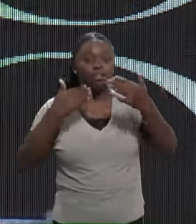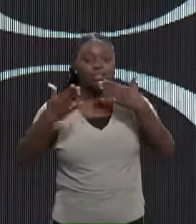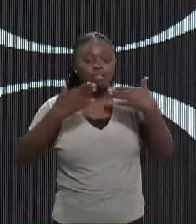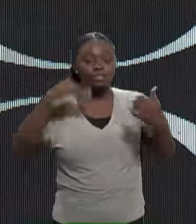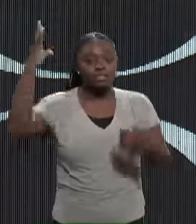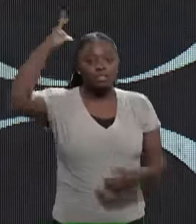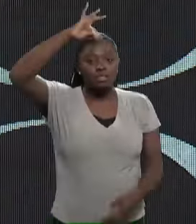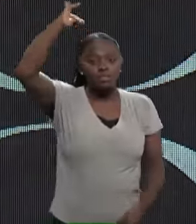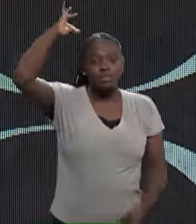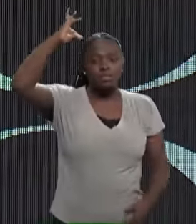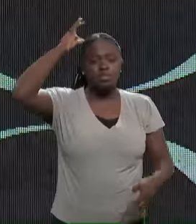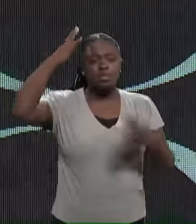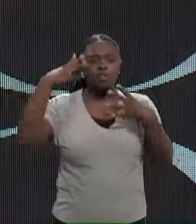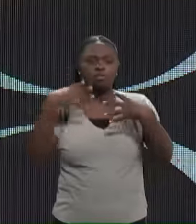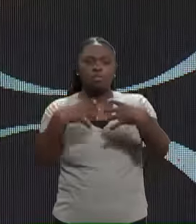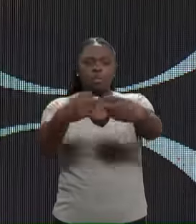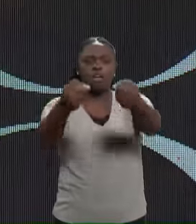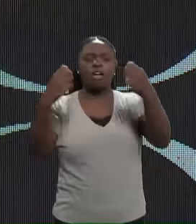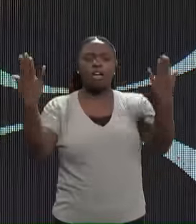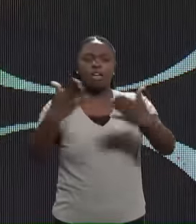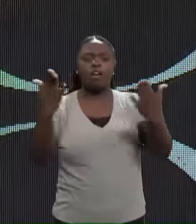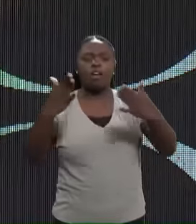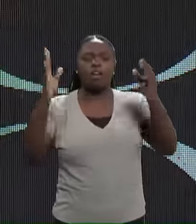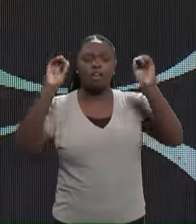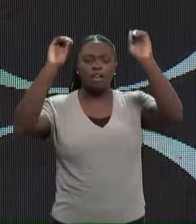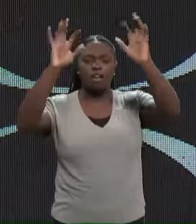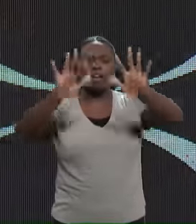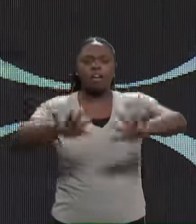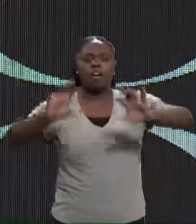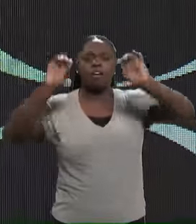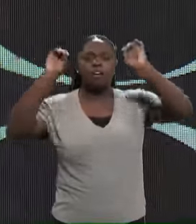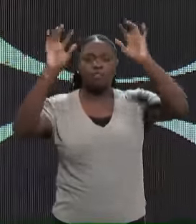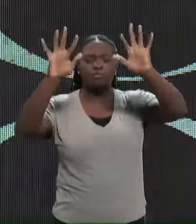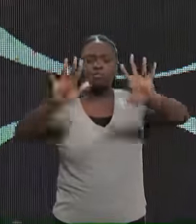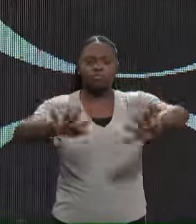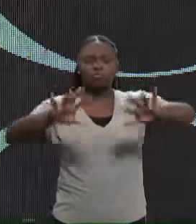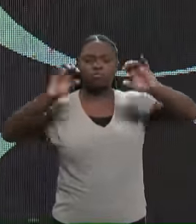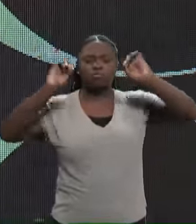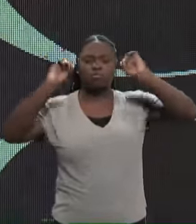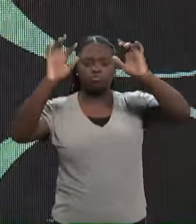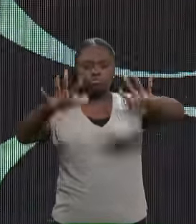Espírito Santo, enche ela agora, agora, agora. Cheia!